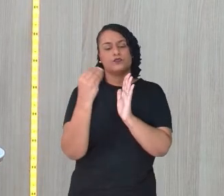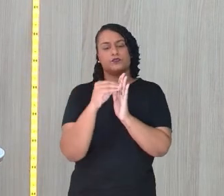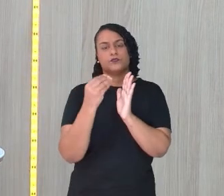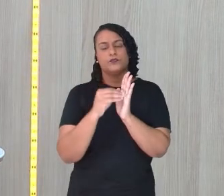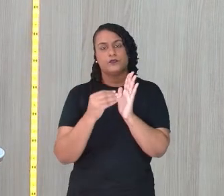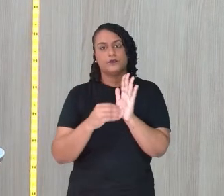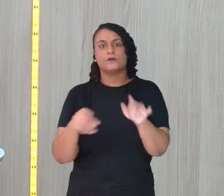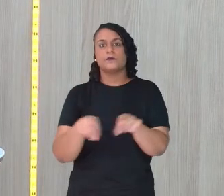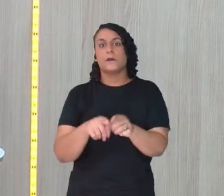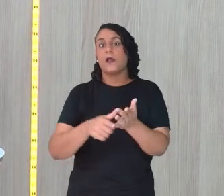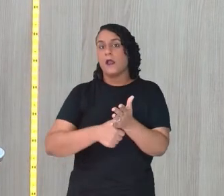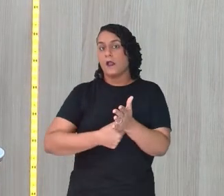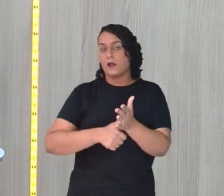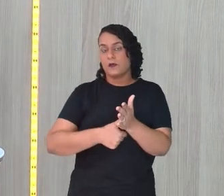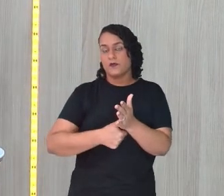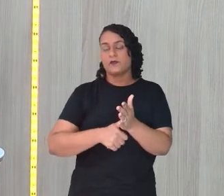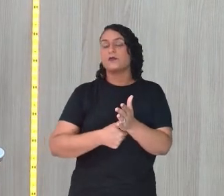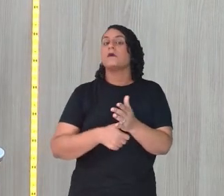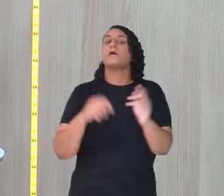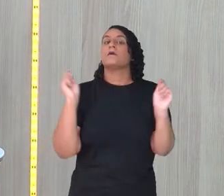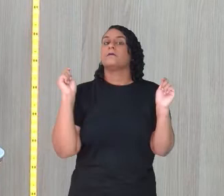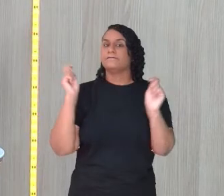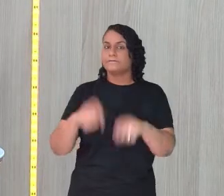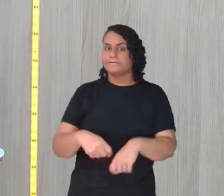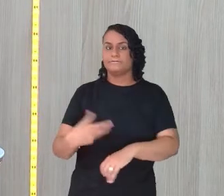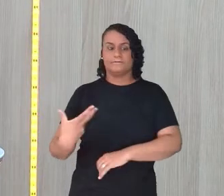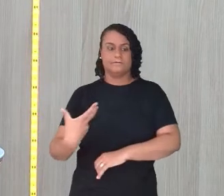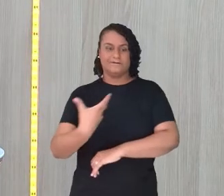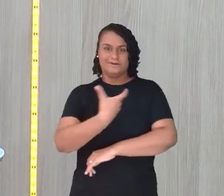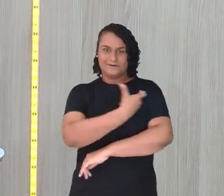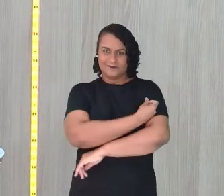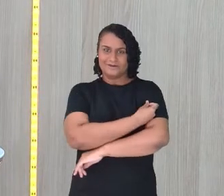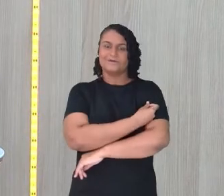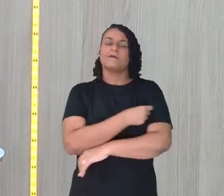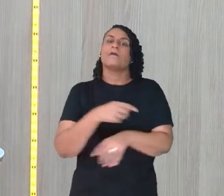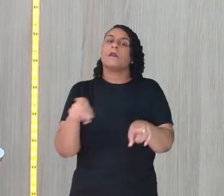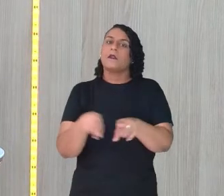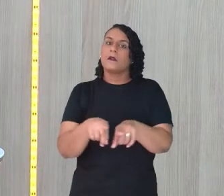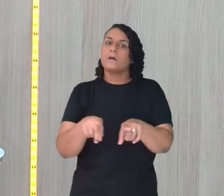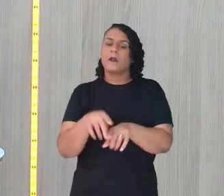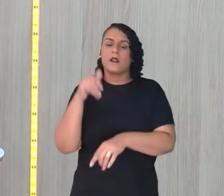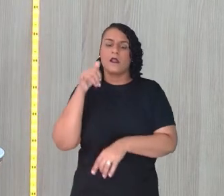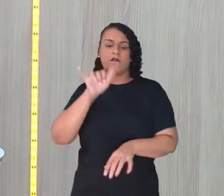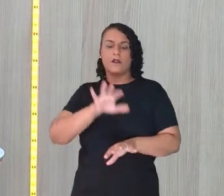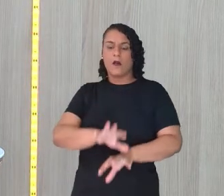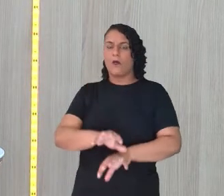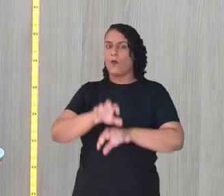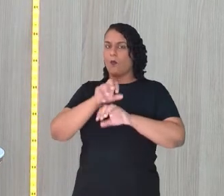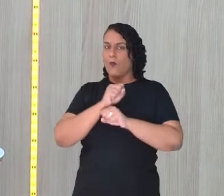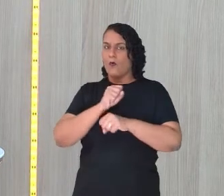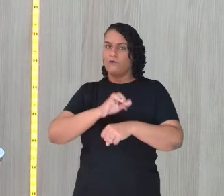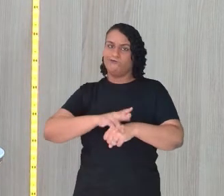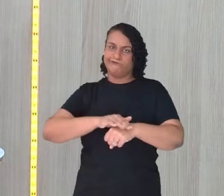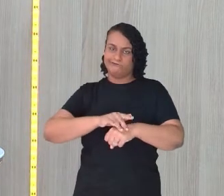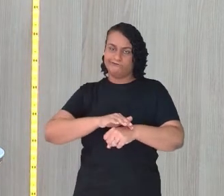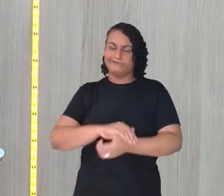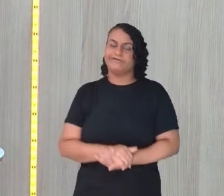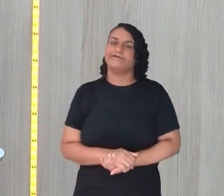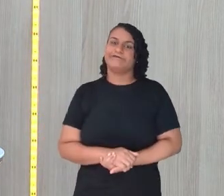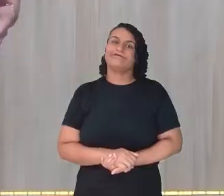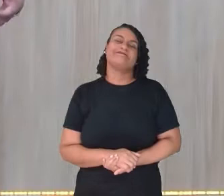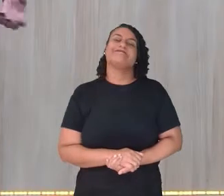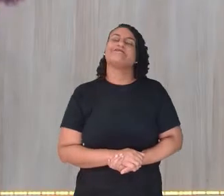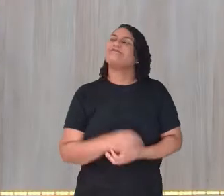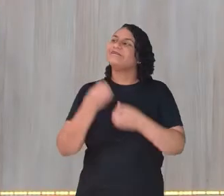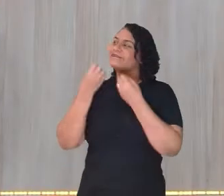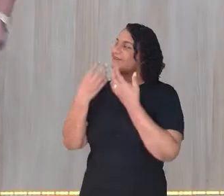de identificação para que você possa realmente estar vacinado e realmente com todo o esquema vacinal completo. Que bom,